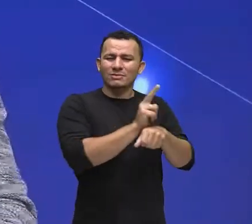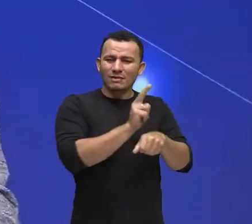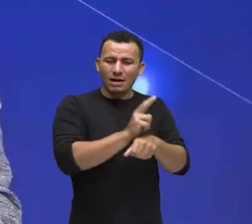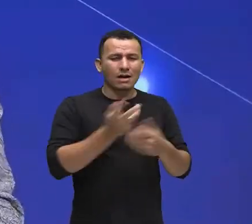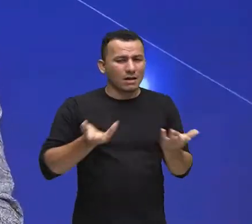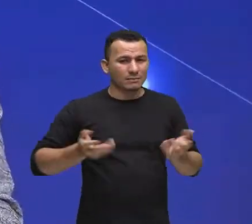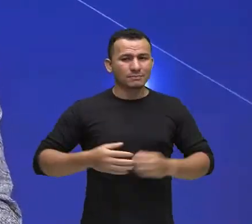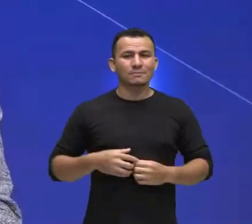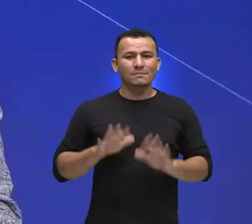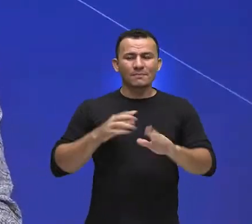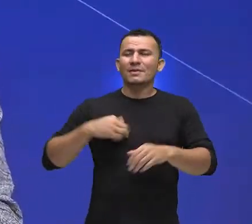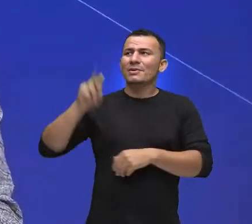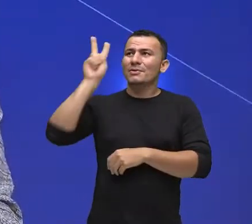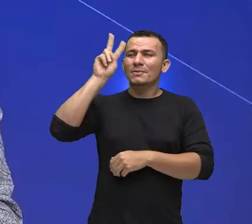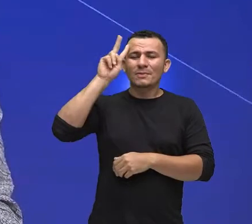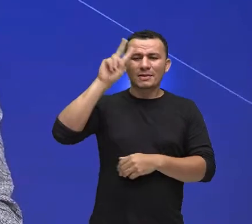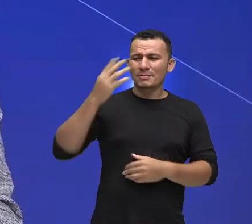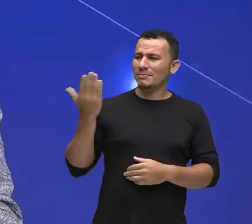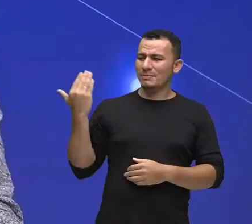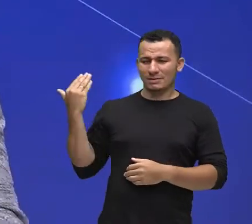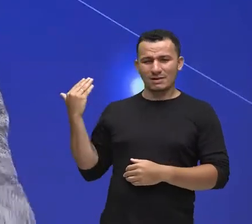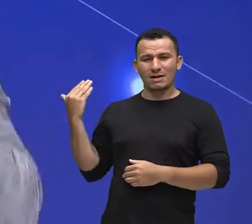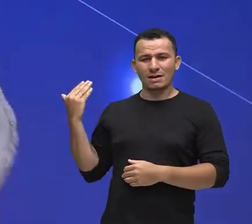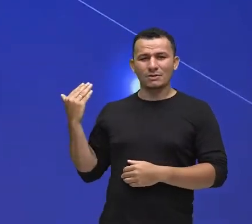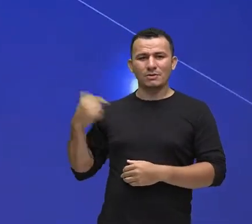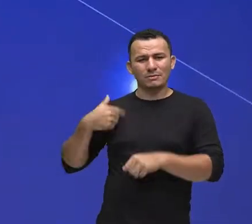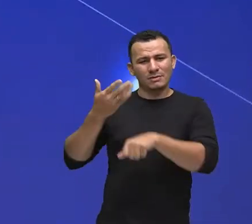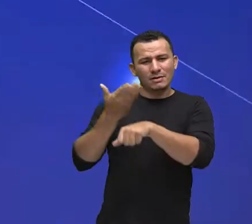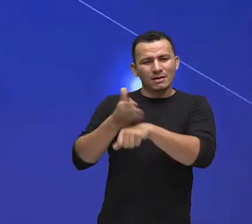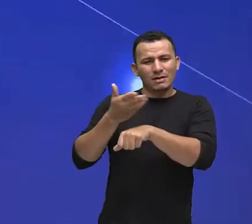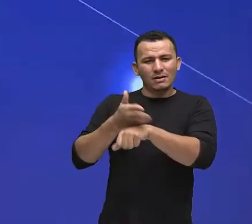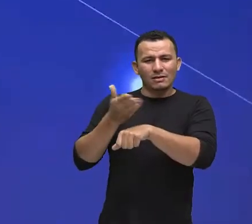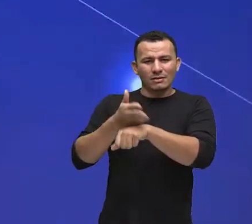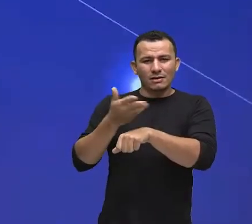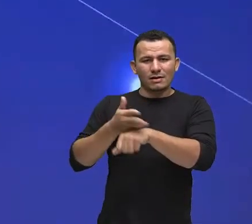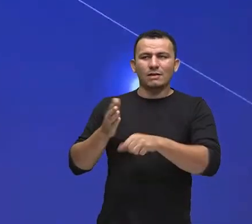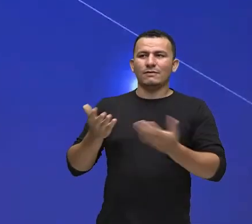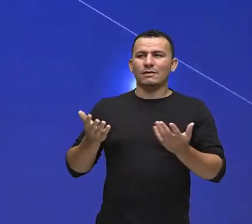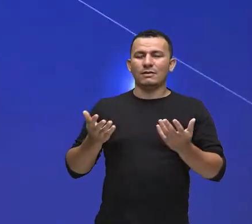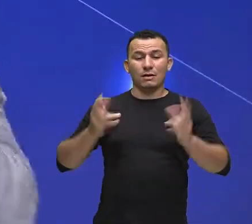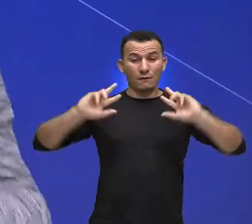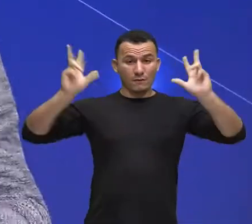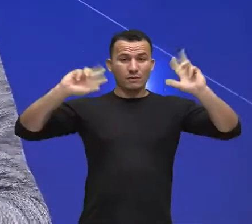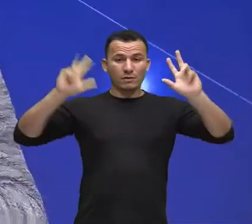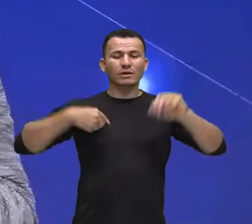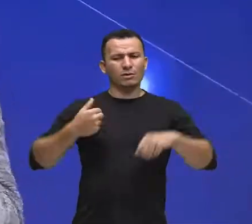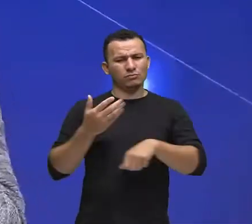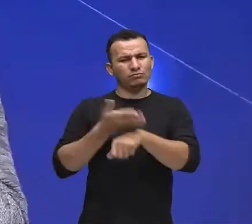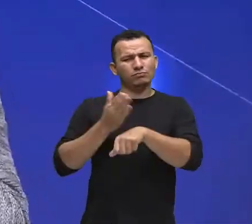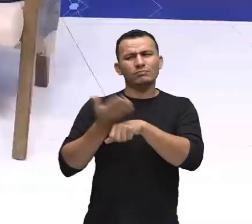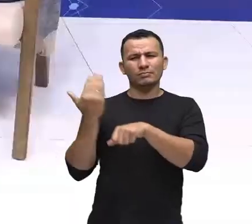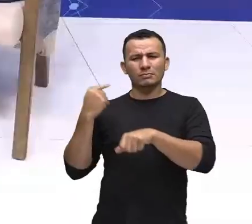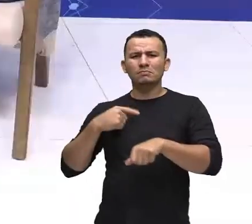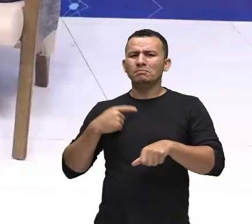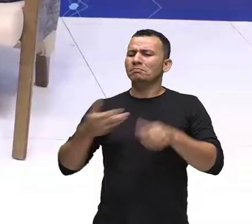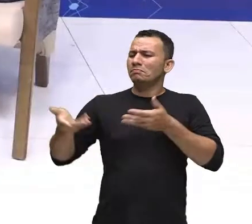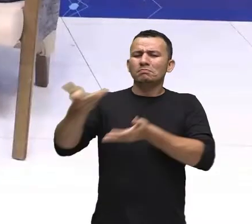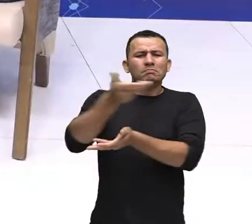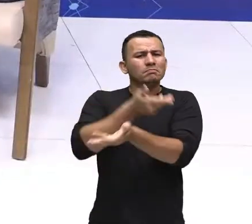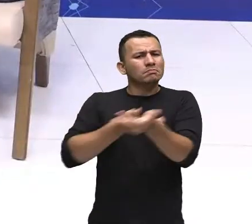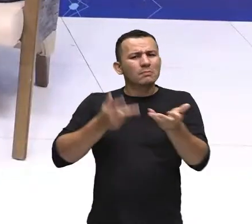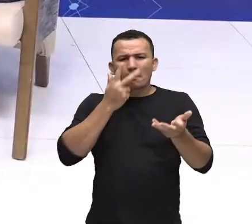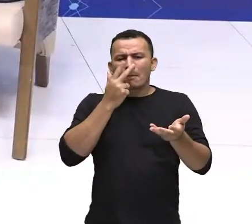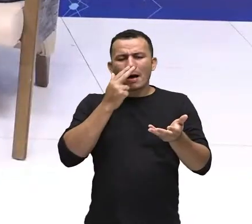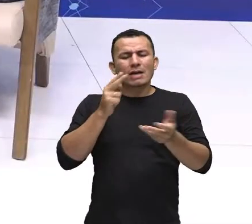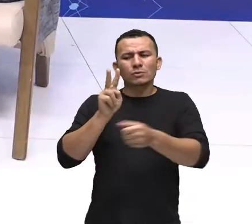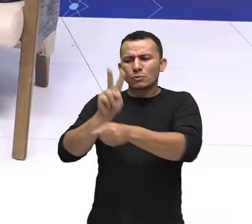Eu lembro que quando eu jogava, quando eu praticava, né, jogava vôlei, a gente tinha uma relação muito saudável, uma relação